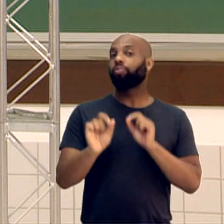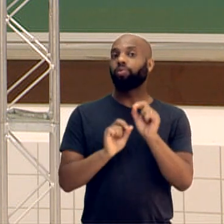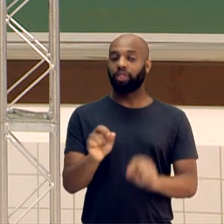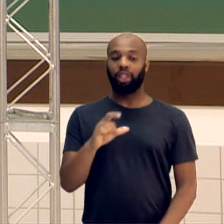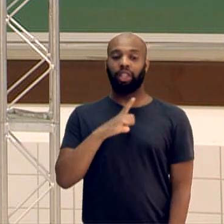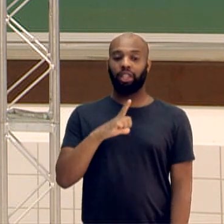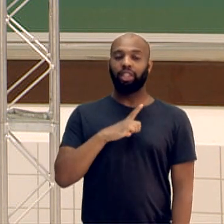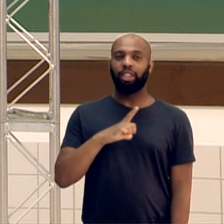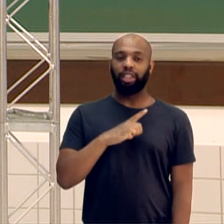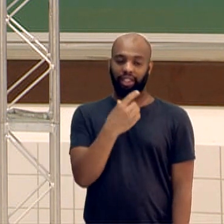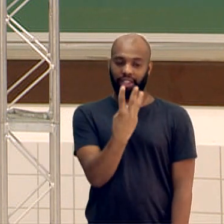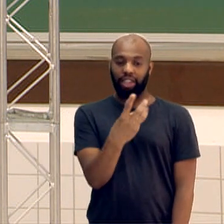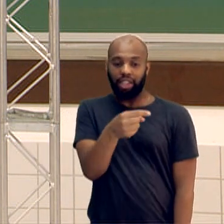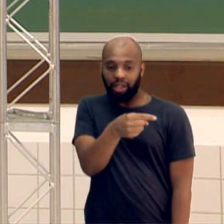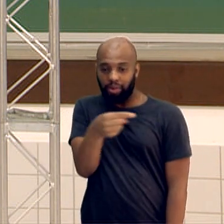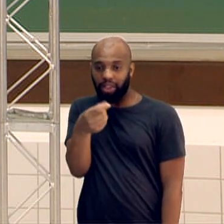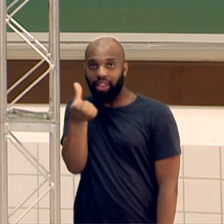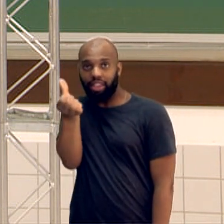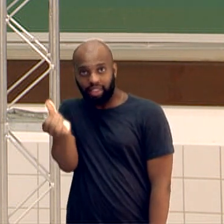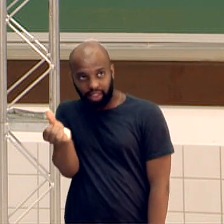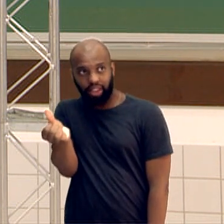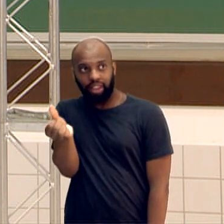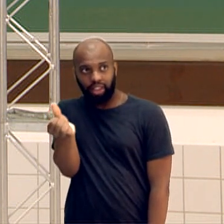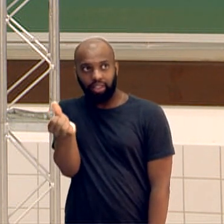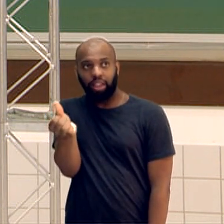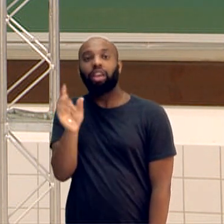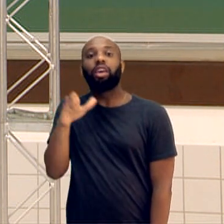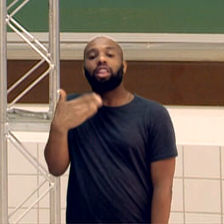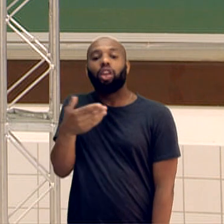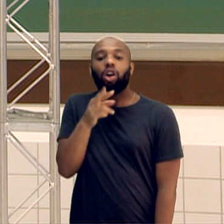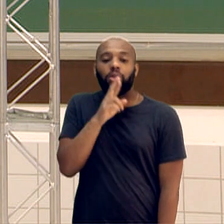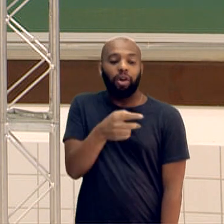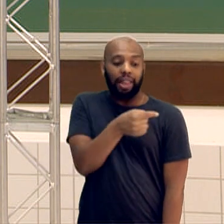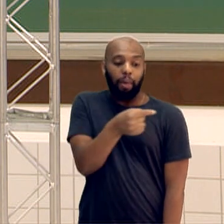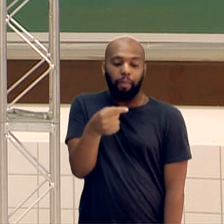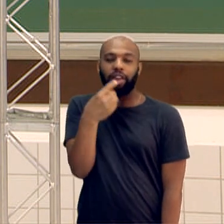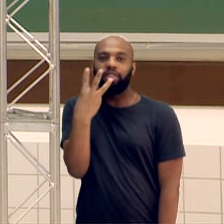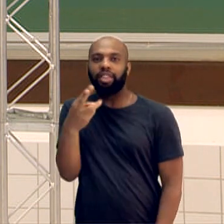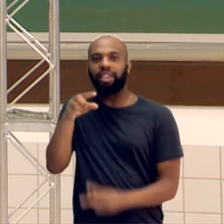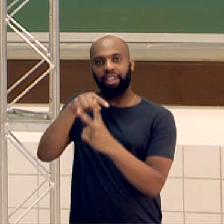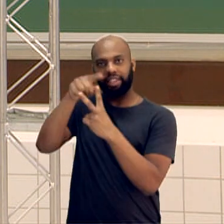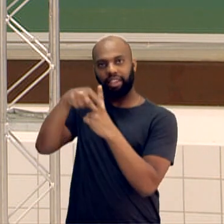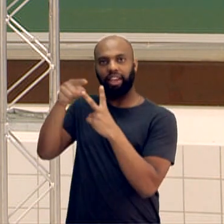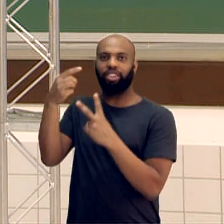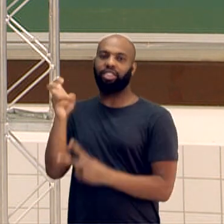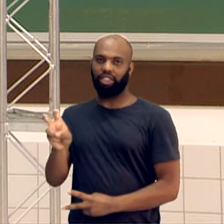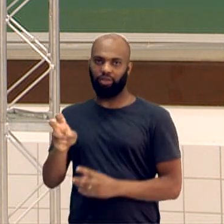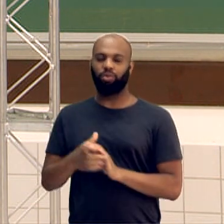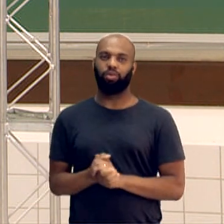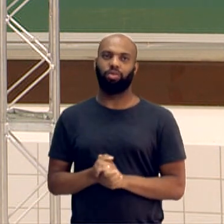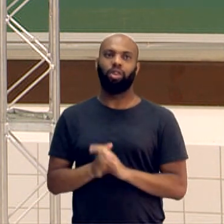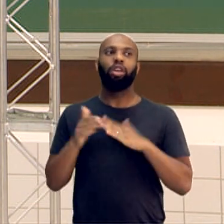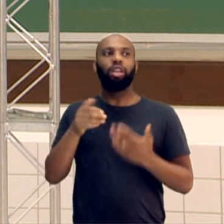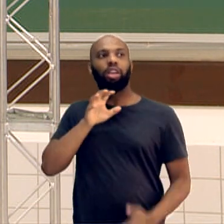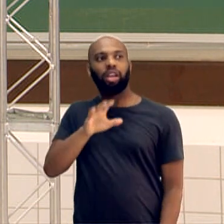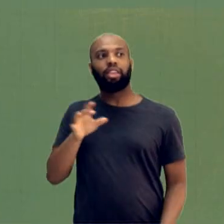então, menos 3 raiz de 5. E assim,